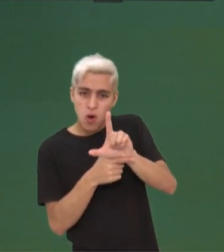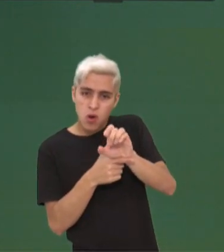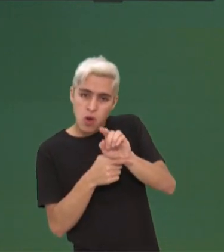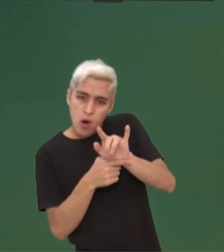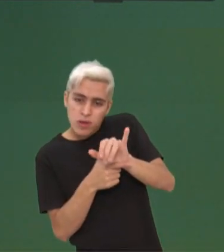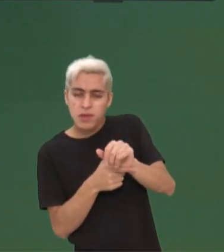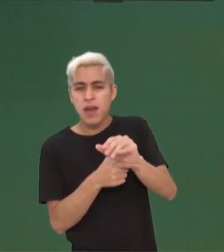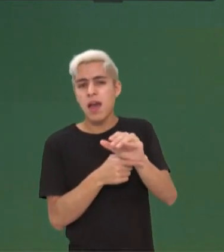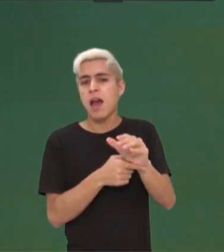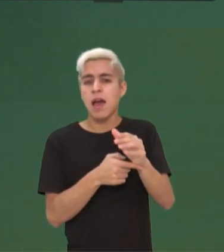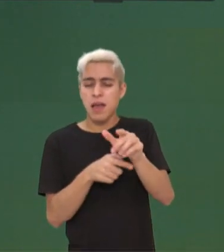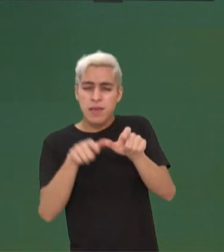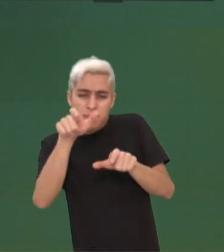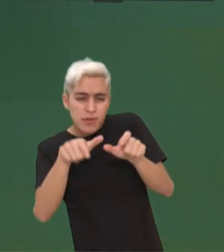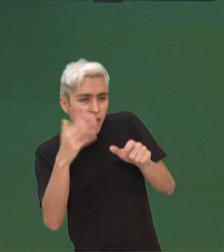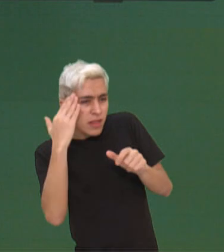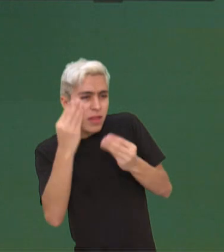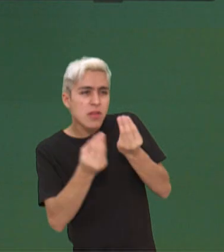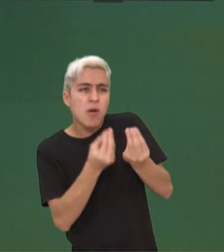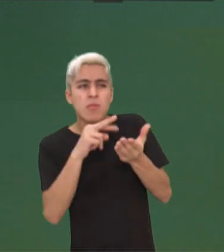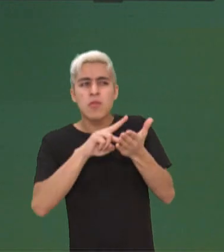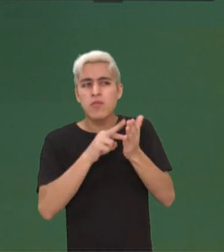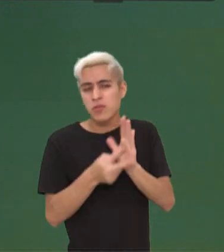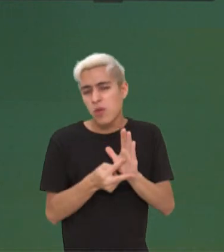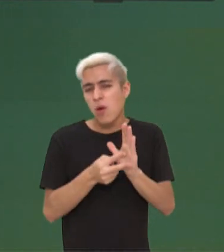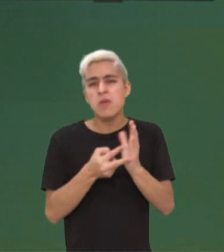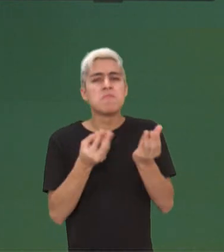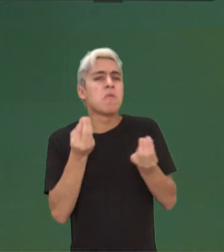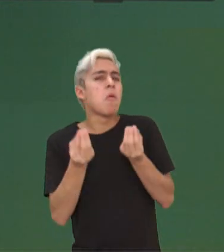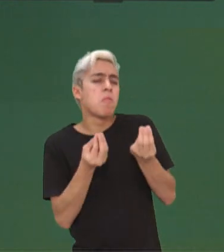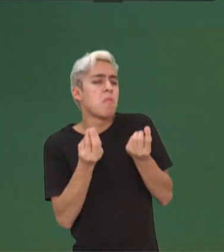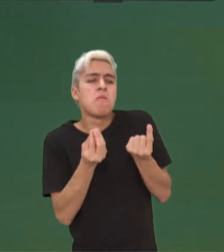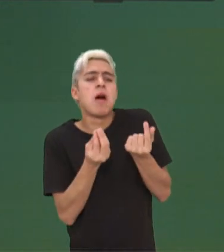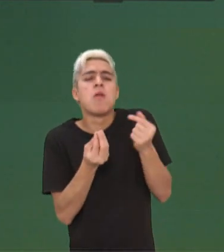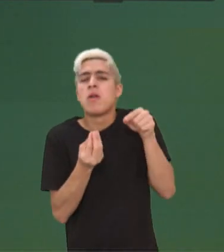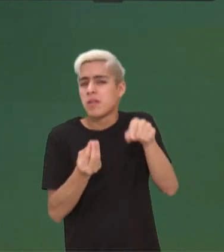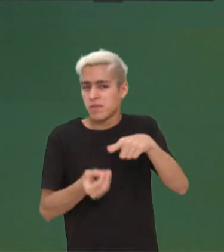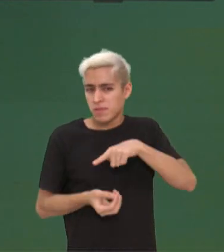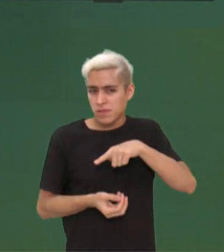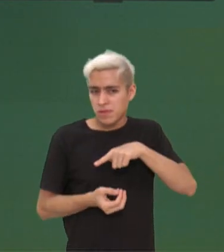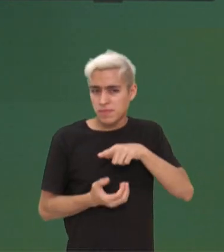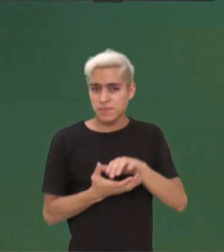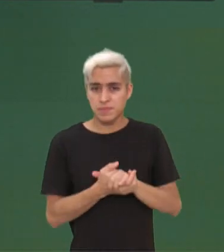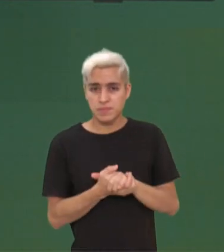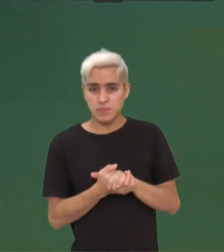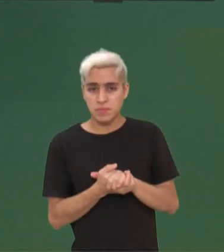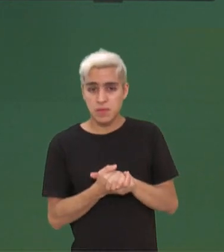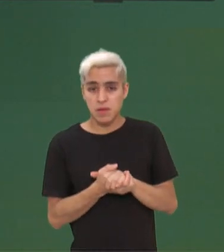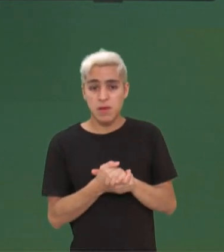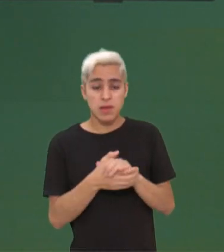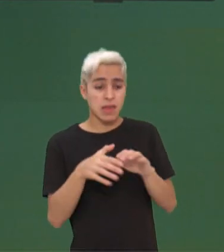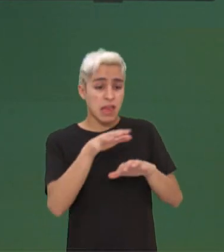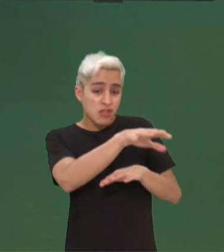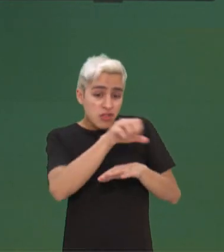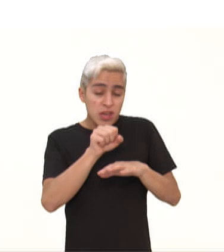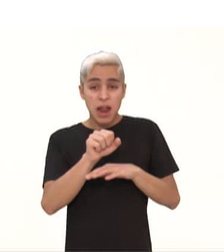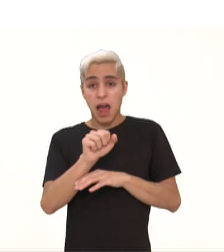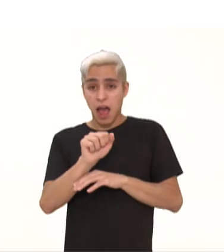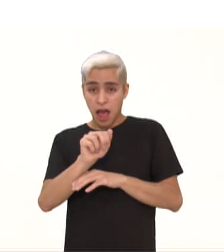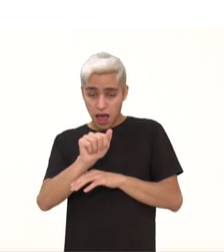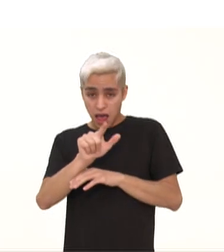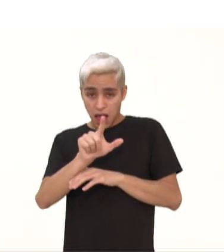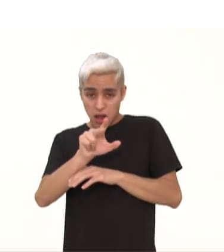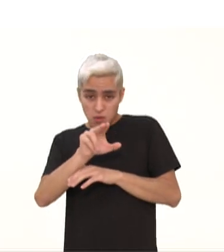entendem um pouquinho mais sobre a bauxita e a importância econômica, né? Do qual é extraído o alumínio, com que se